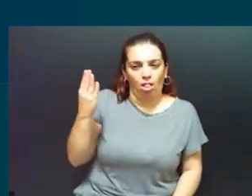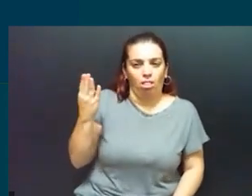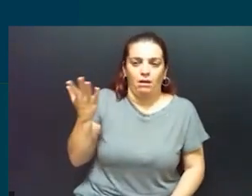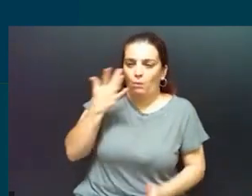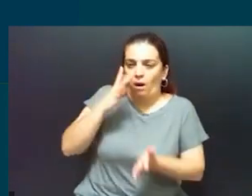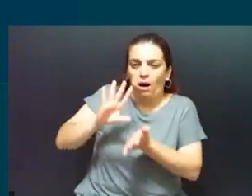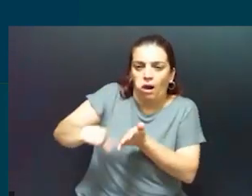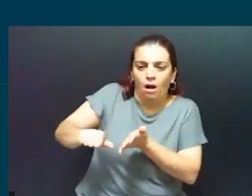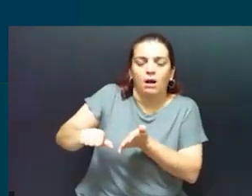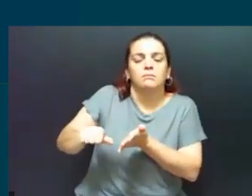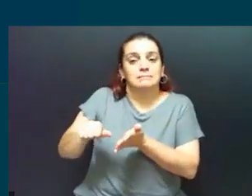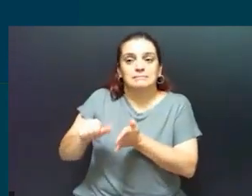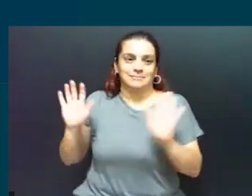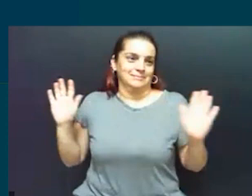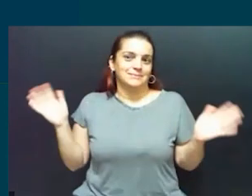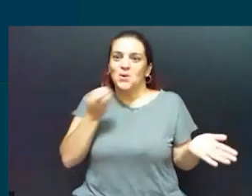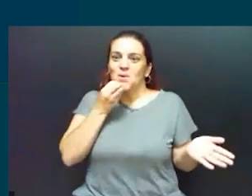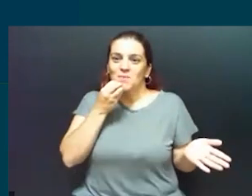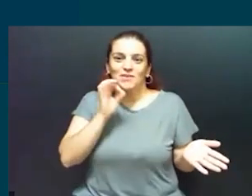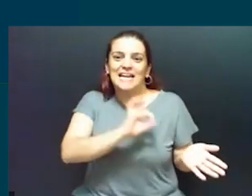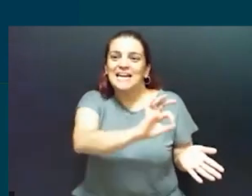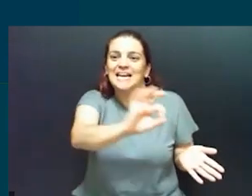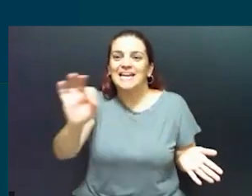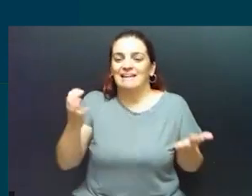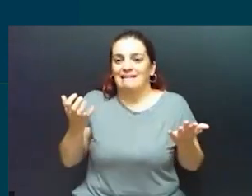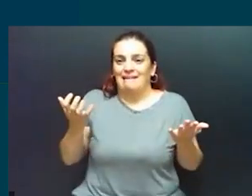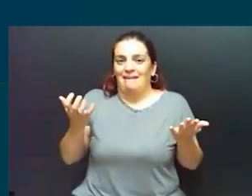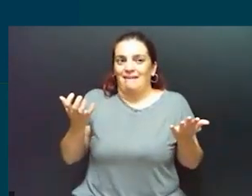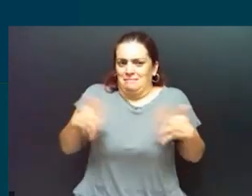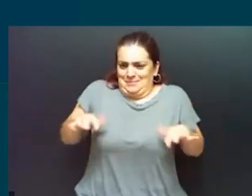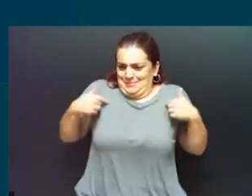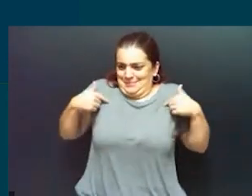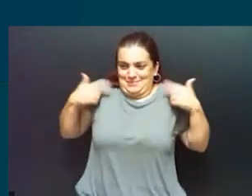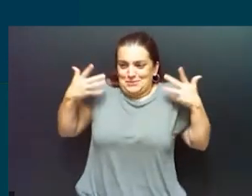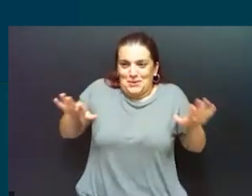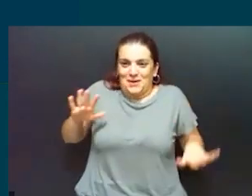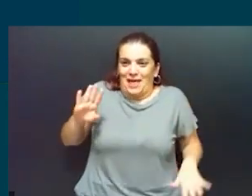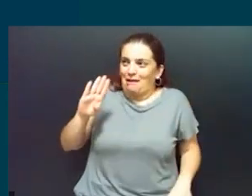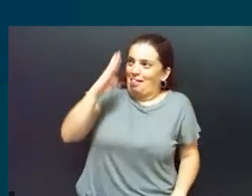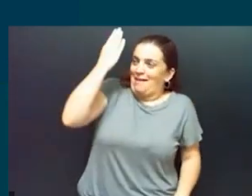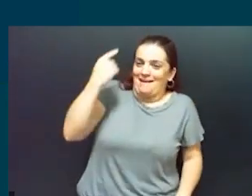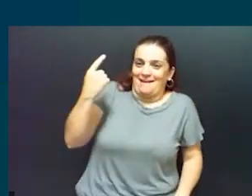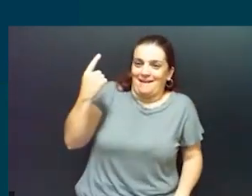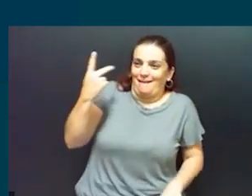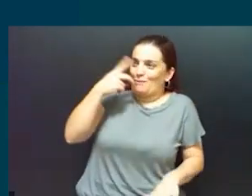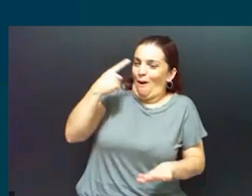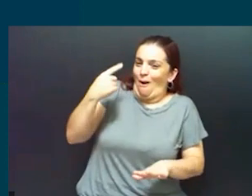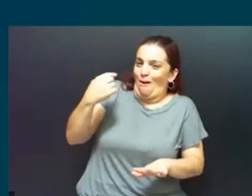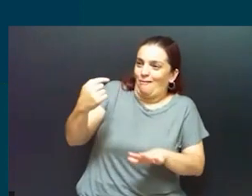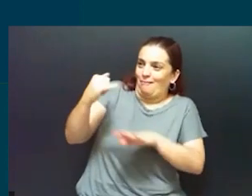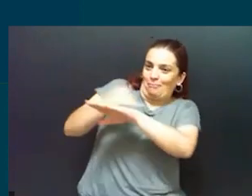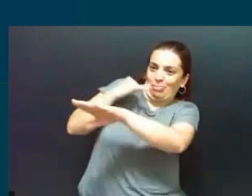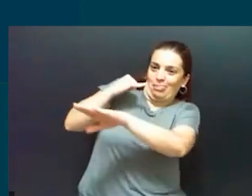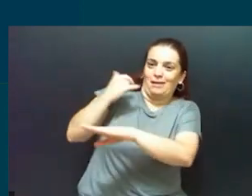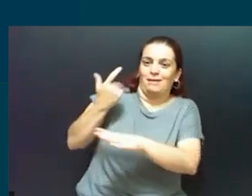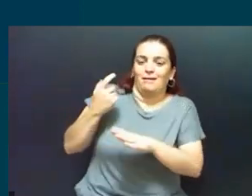ninguém quer sofrer alguma questão em relação a um pagamento que foi errado, ou clonaram o meu